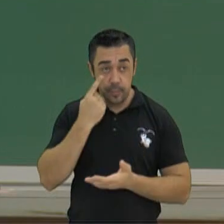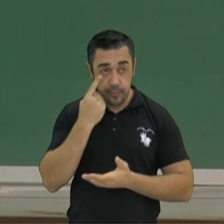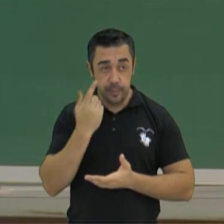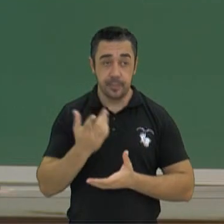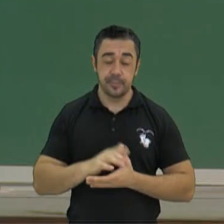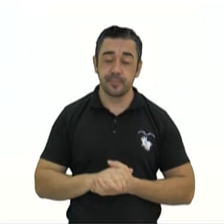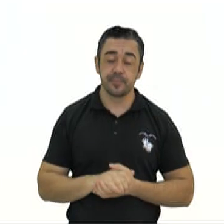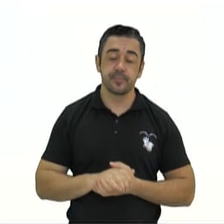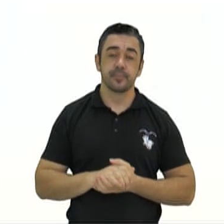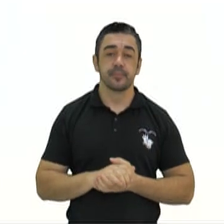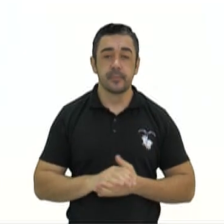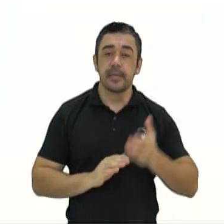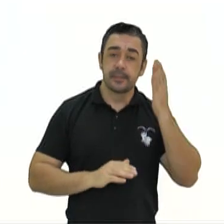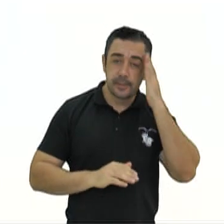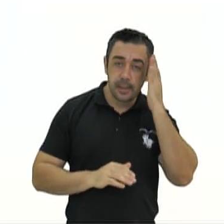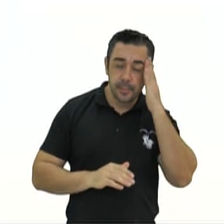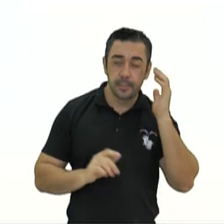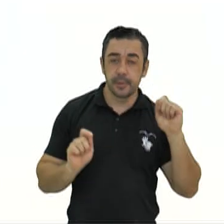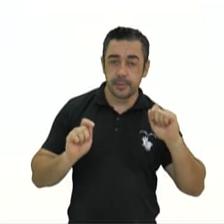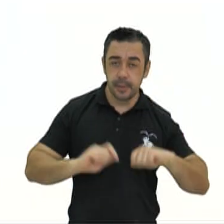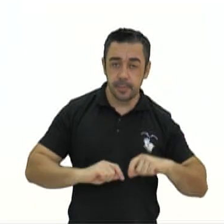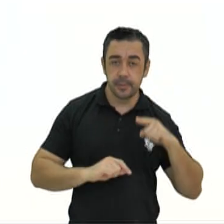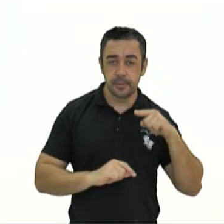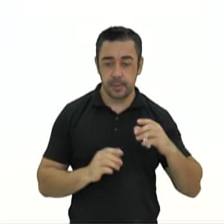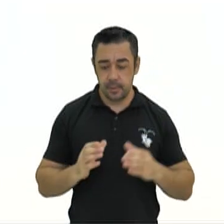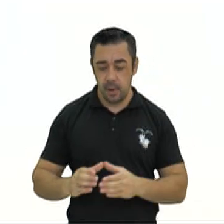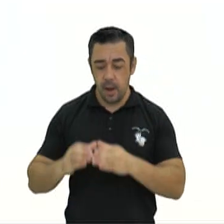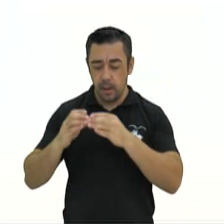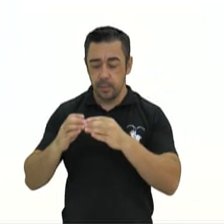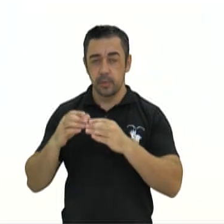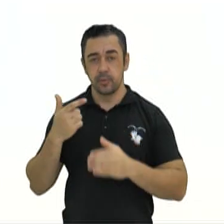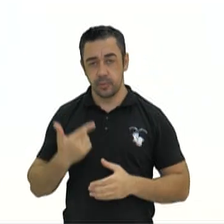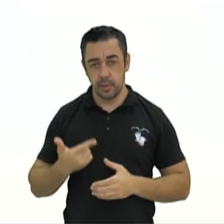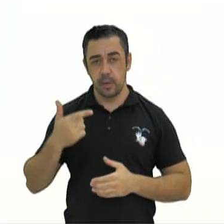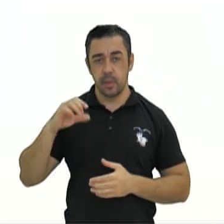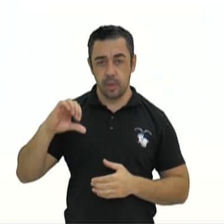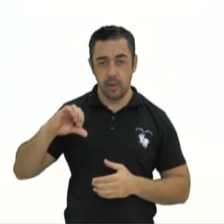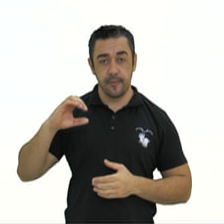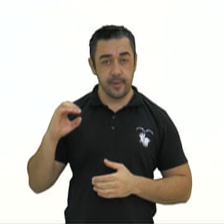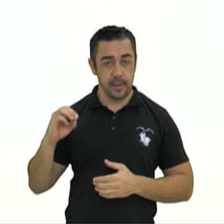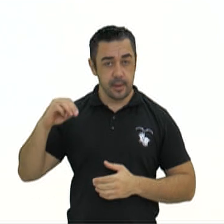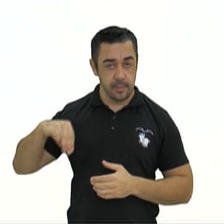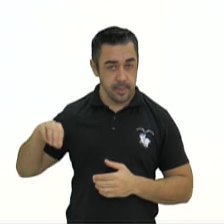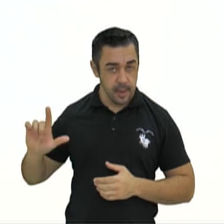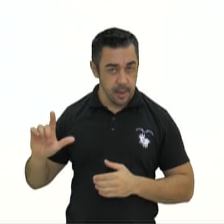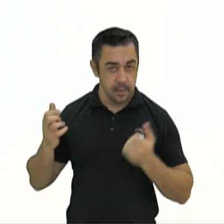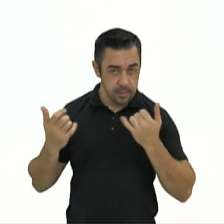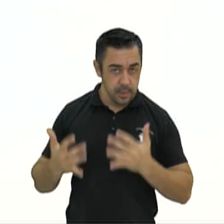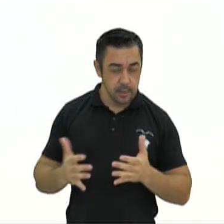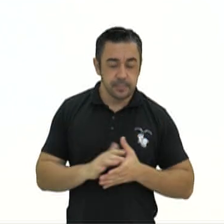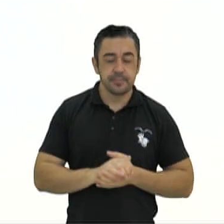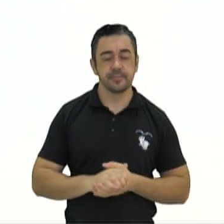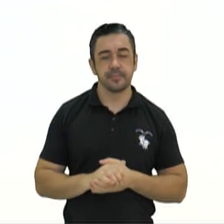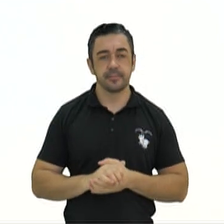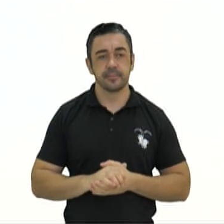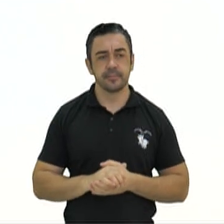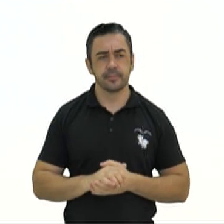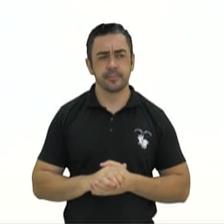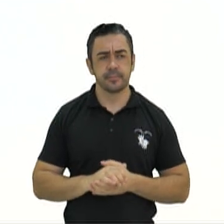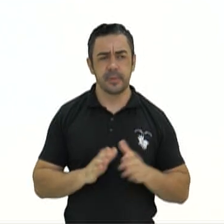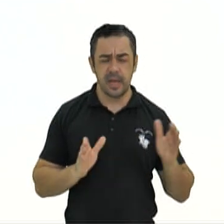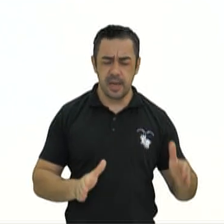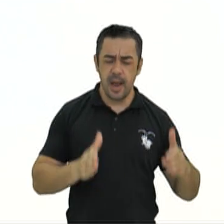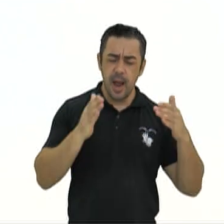isso. Ó, sabemos que a capacidade da jarra com água é de 290 ml, como a professora já falou. E a